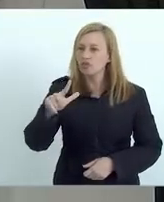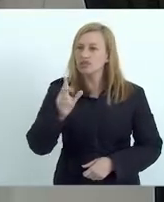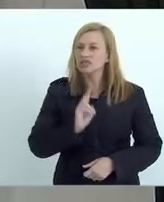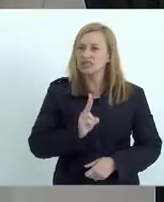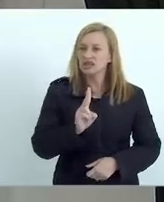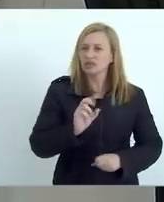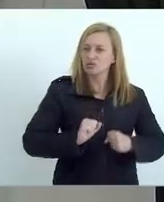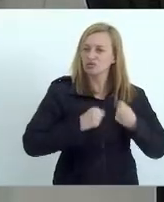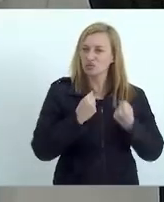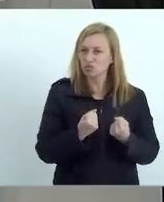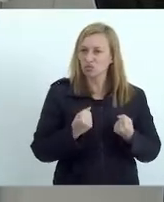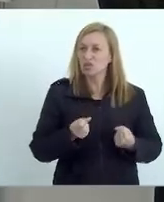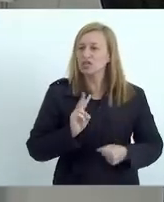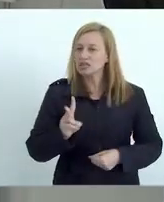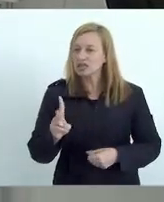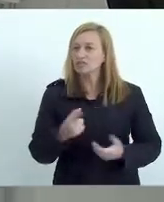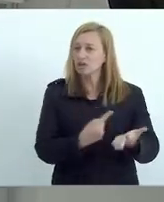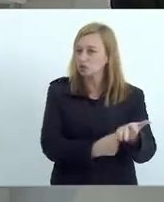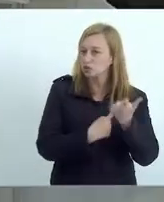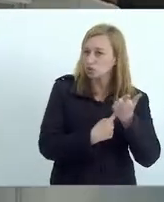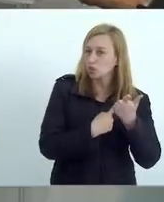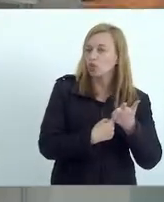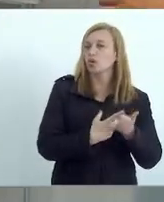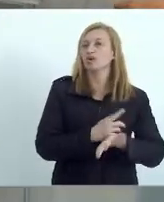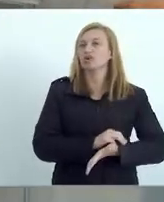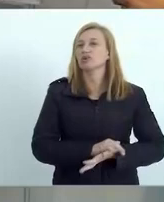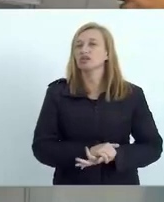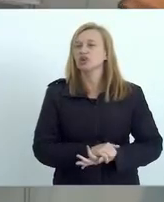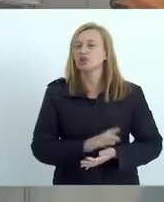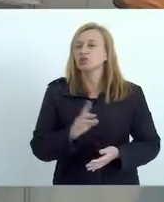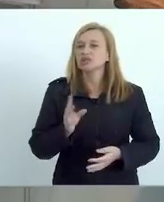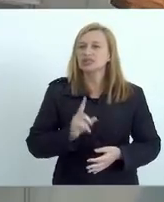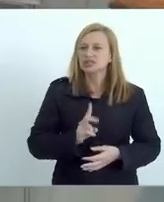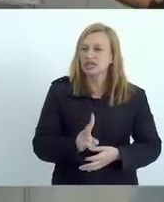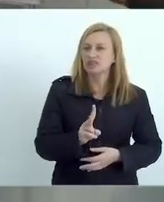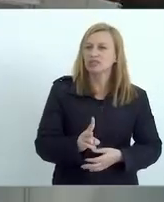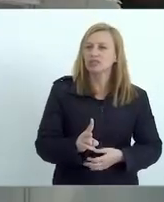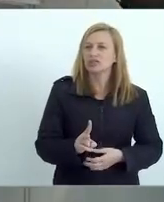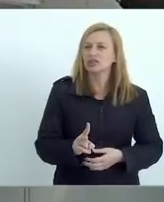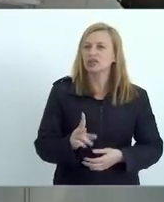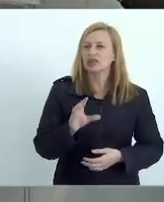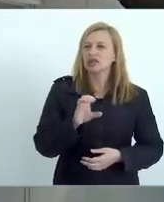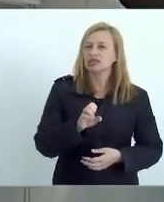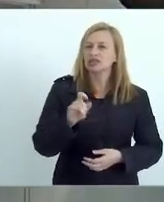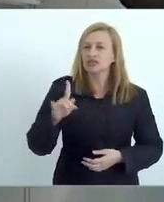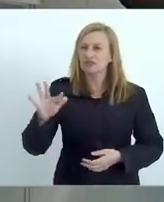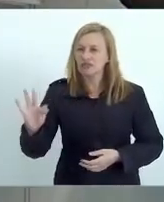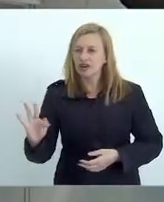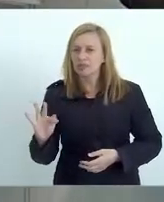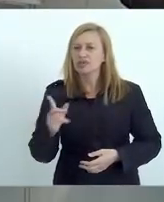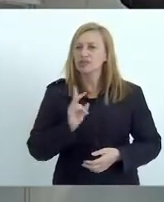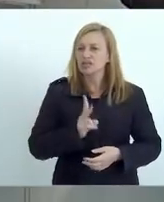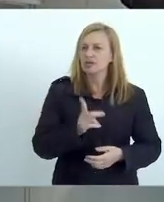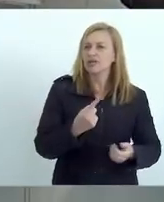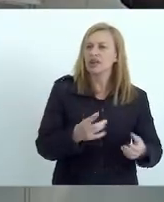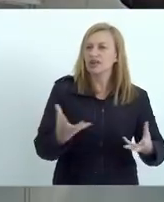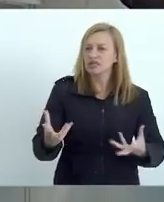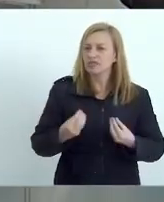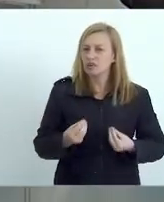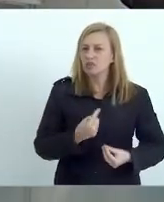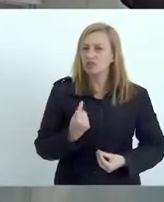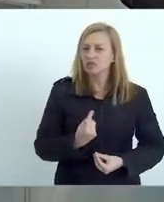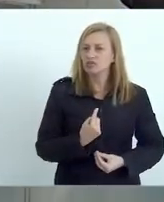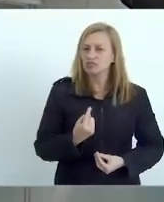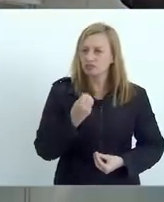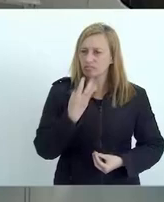também nos defendeu sempre nos ajudou sempre é todo momento lá no cefap lá ela sempre me recebeu muito bem